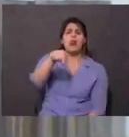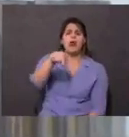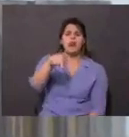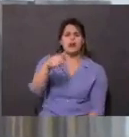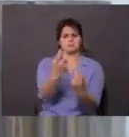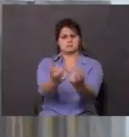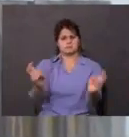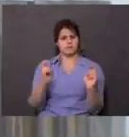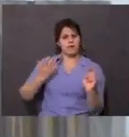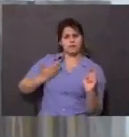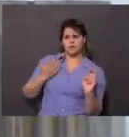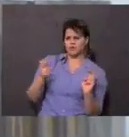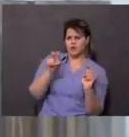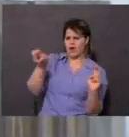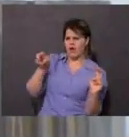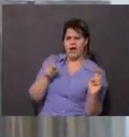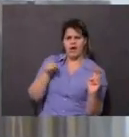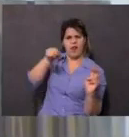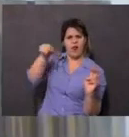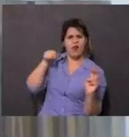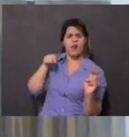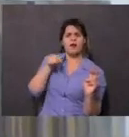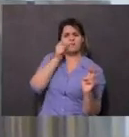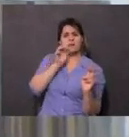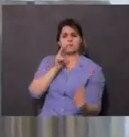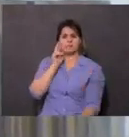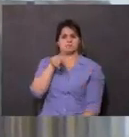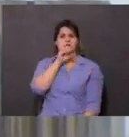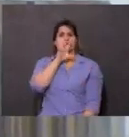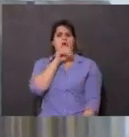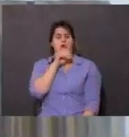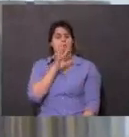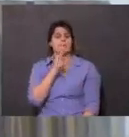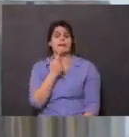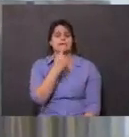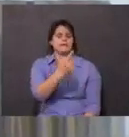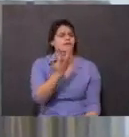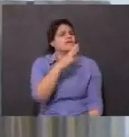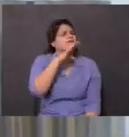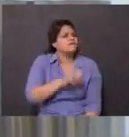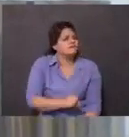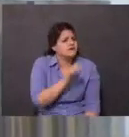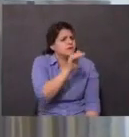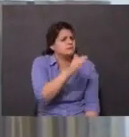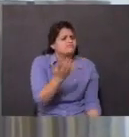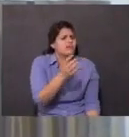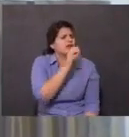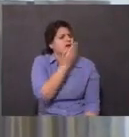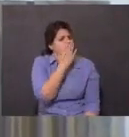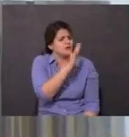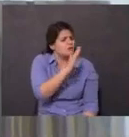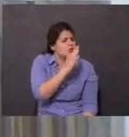do niego: Synu, czemuś nam to uczynił? Oto ojciec twój i ja z bólem